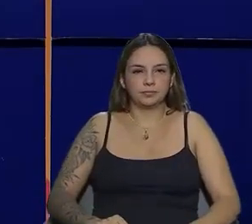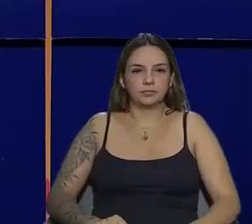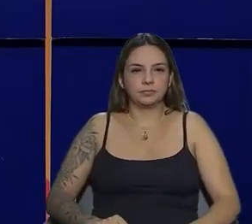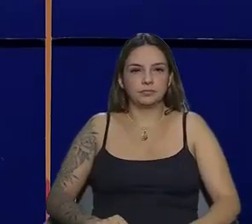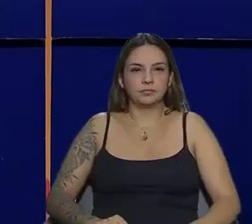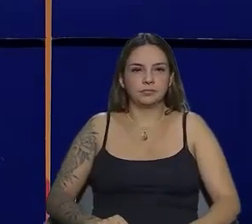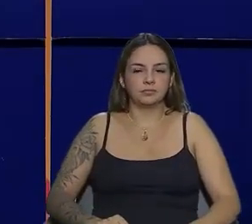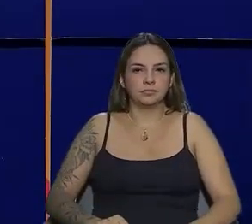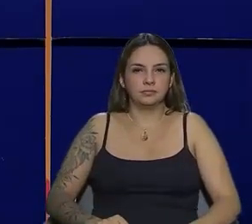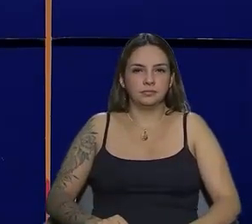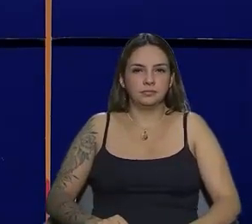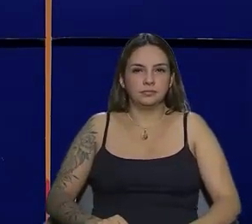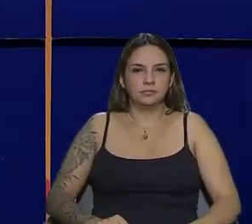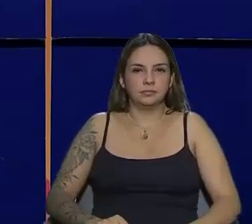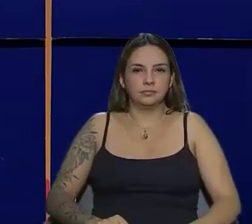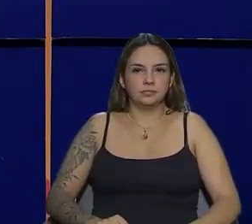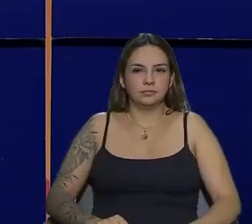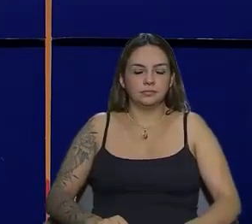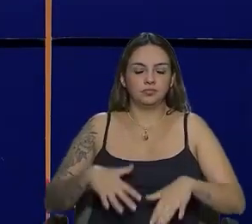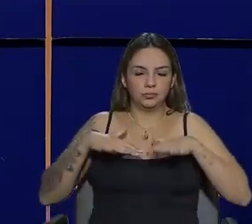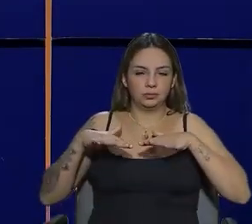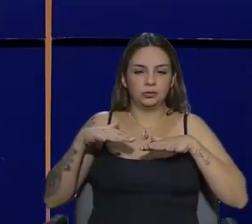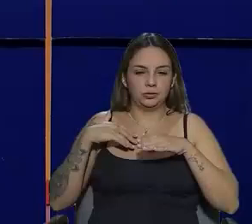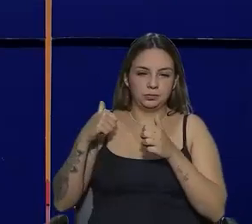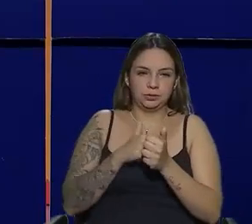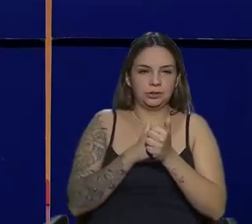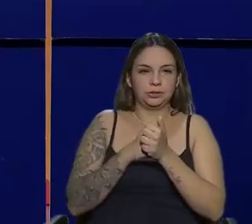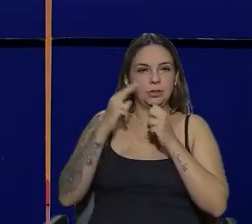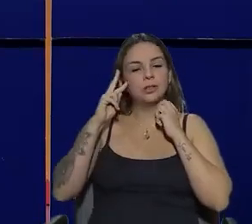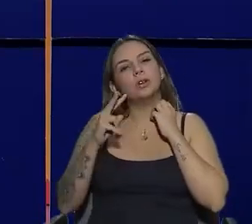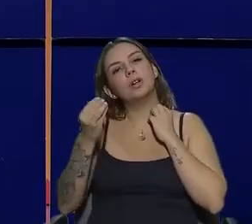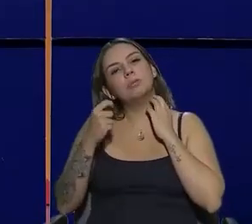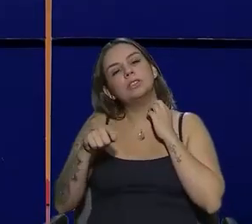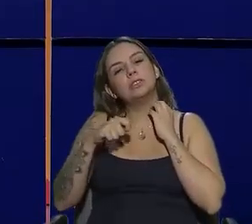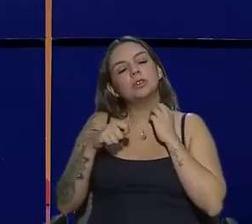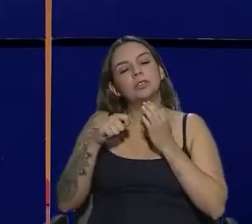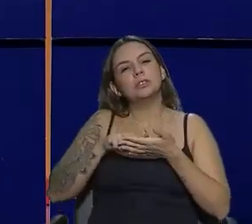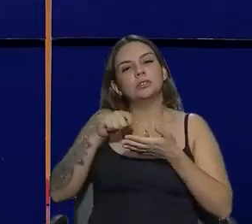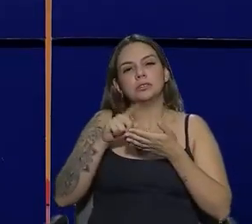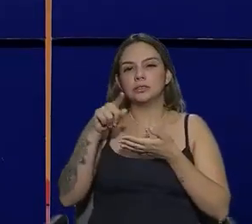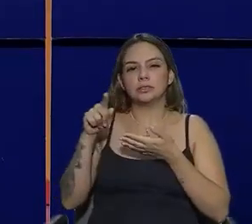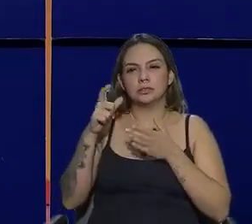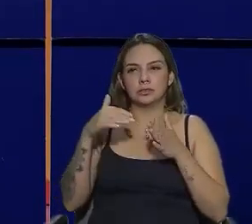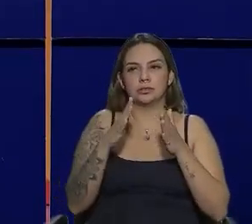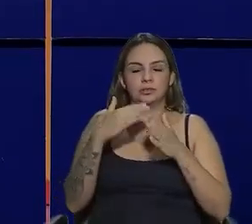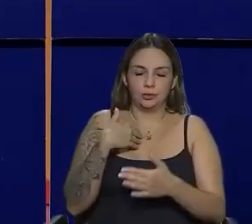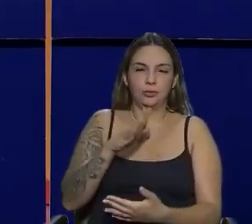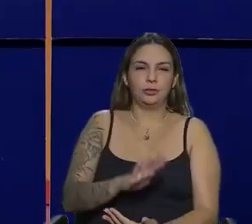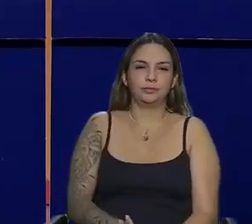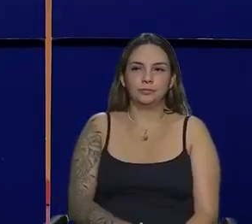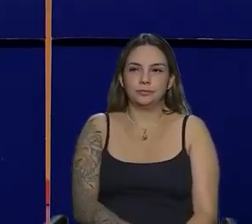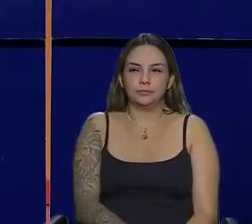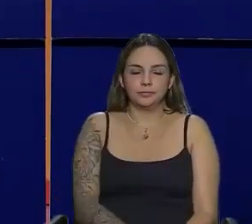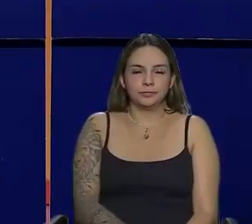acho que esse movimento da literatura é que hoje eu persigo, sabe? Quando eu me olho como escritora, é para esse caminho que eu vou.